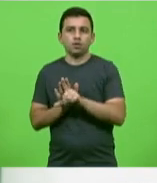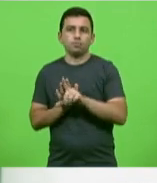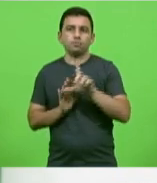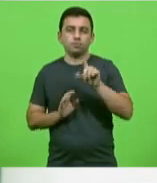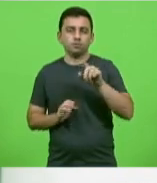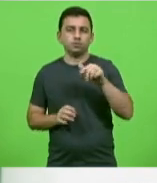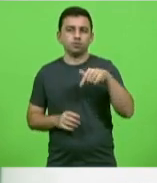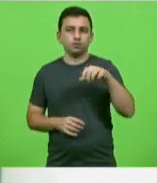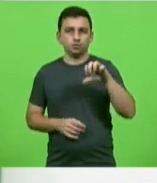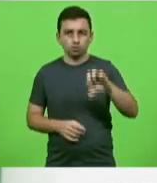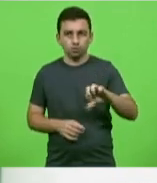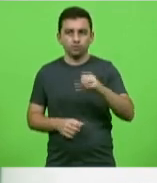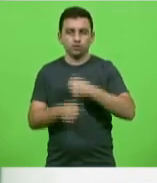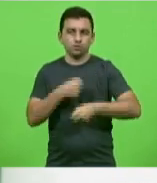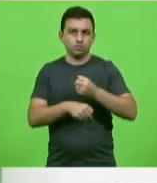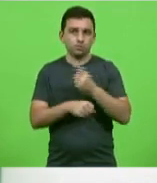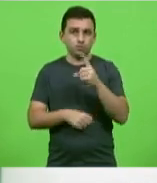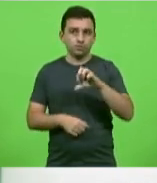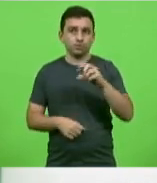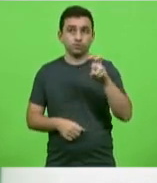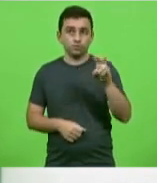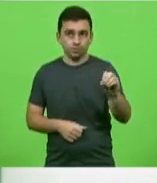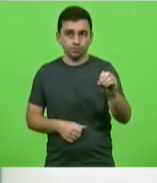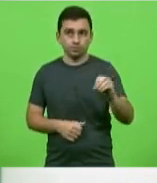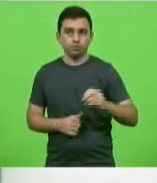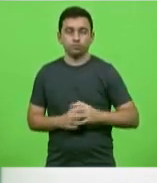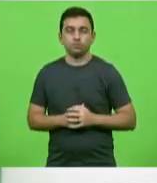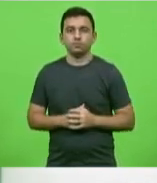1079 de 1950.